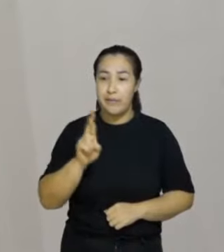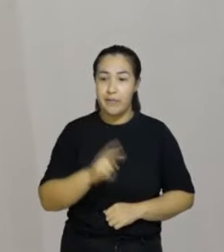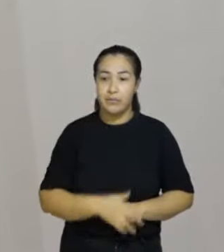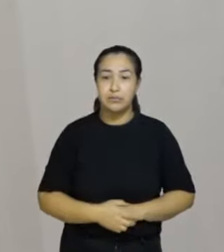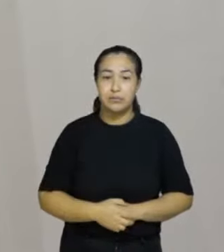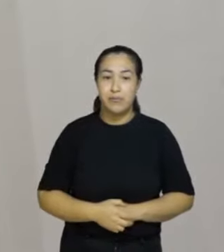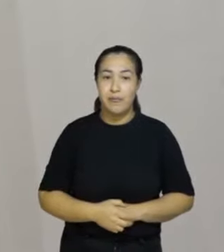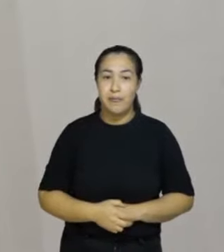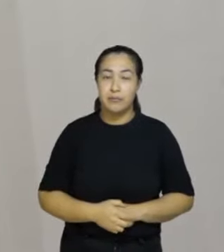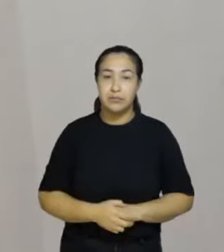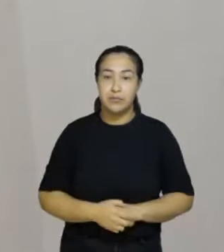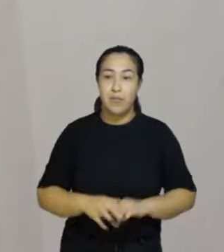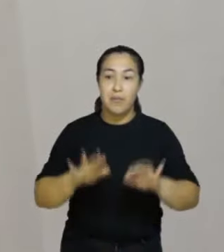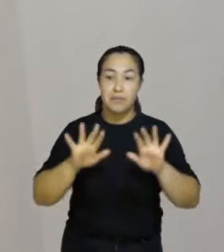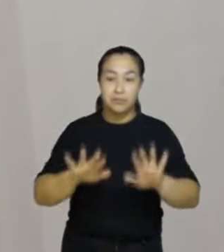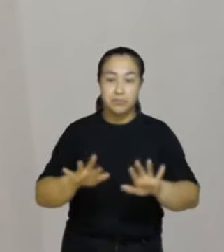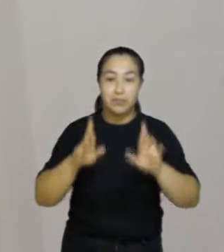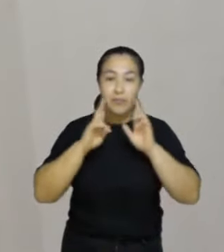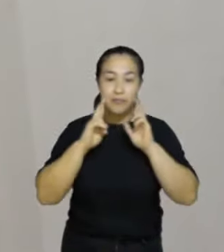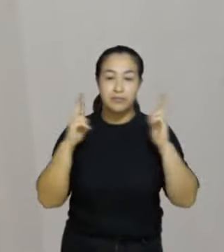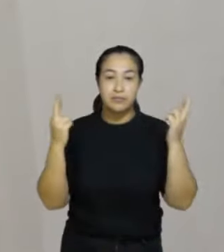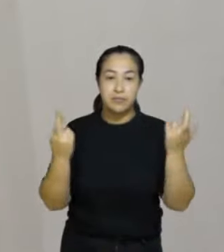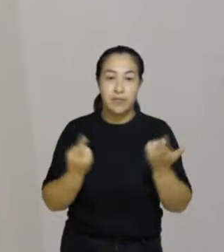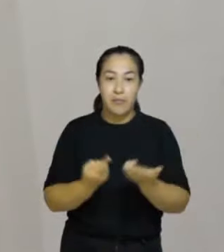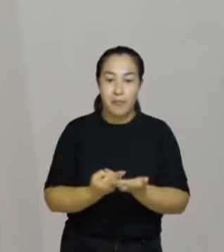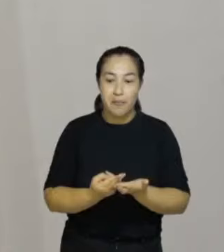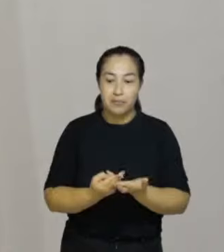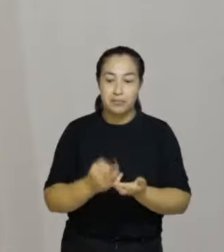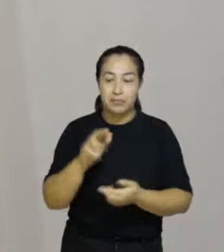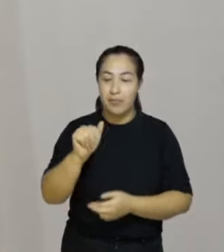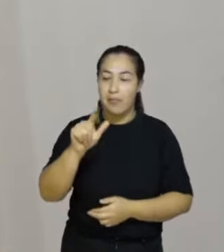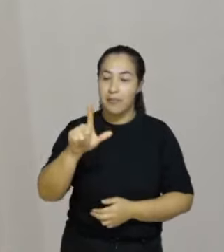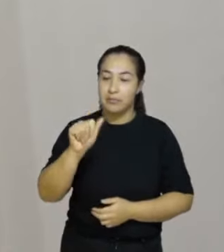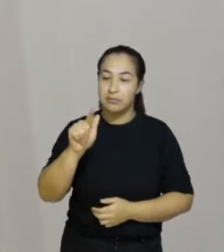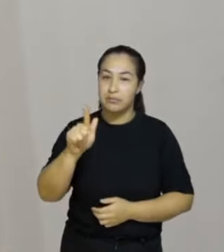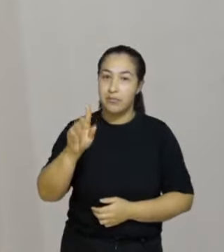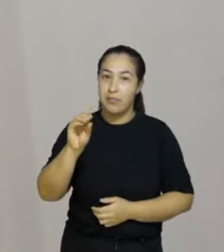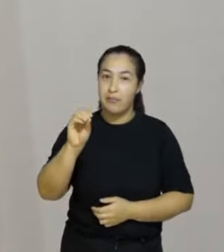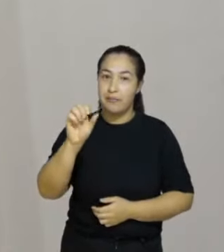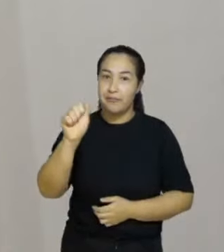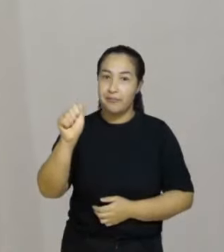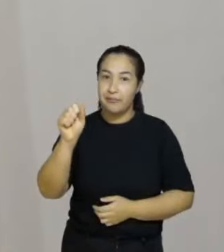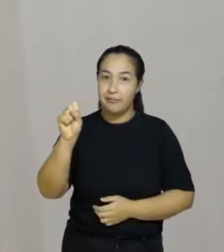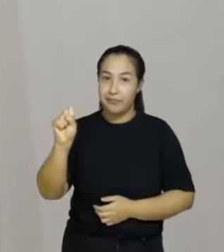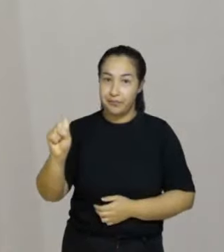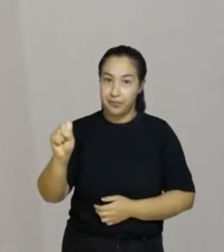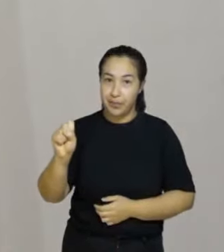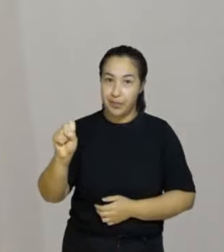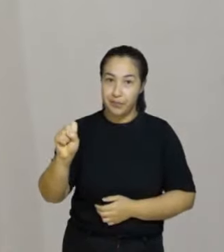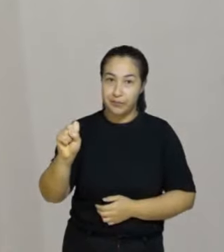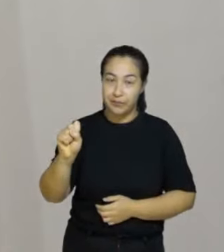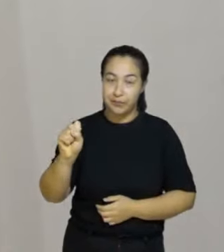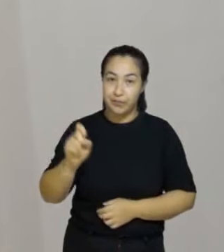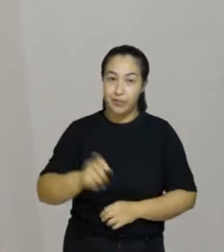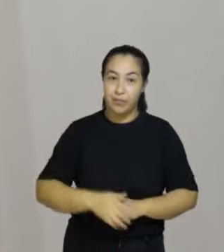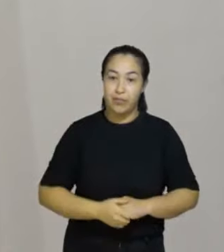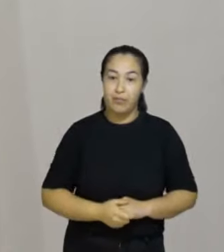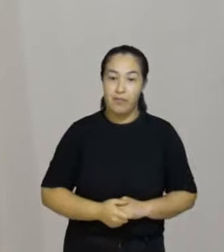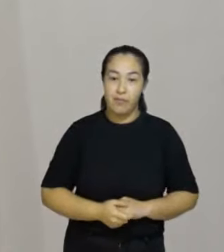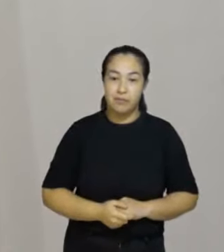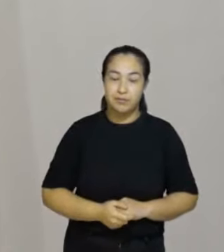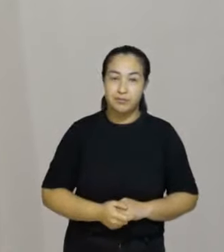o Maranhão, o Alagoas, do presidente do Congresso,